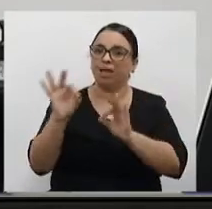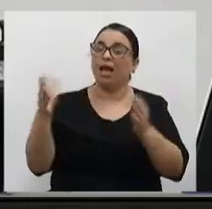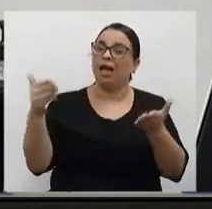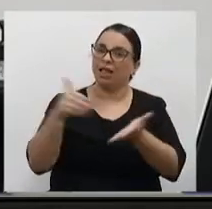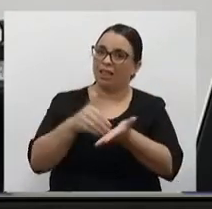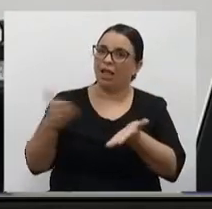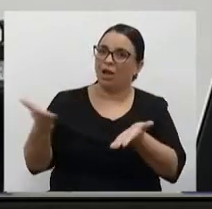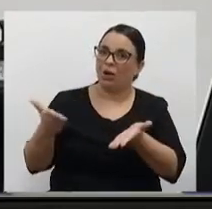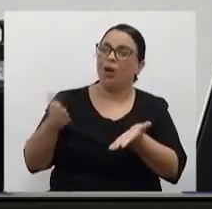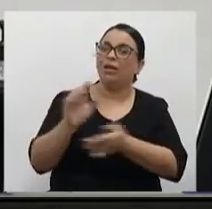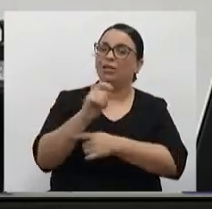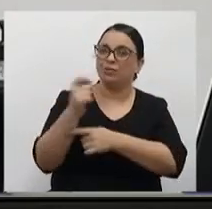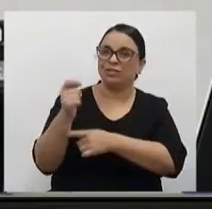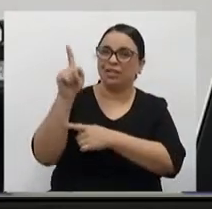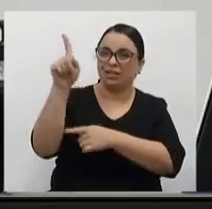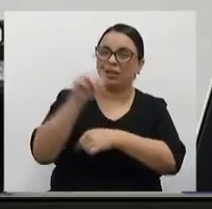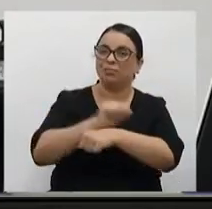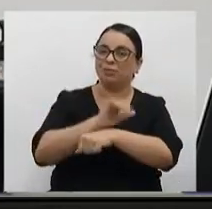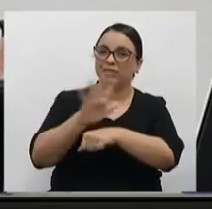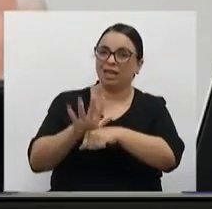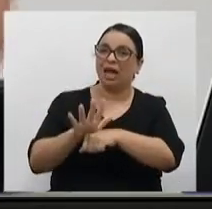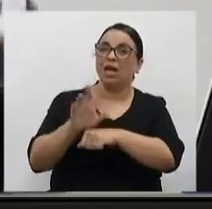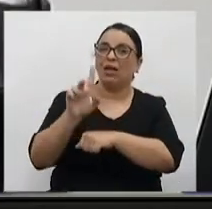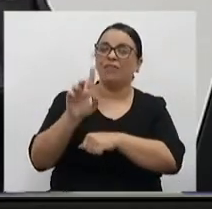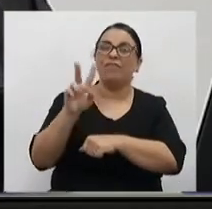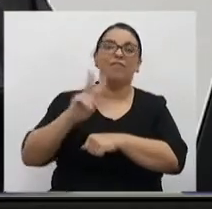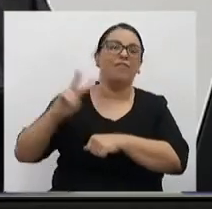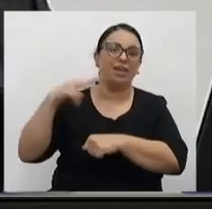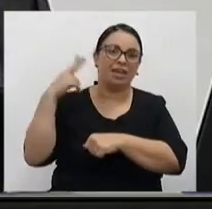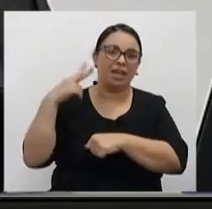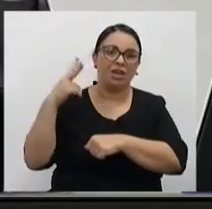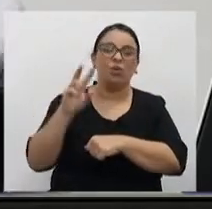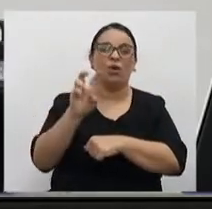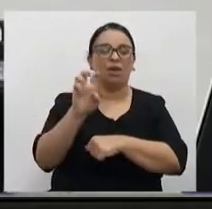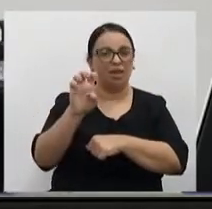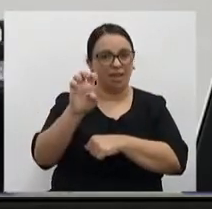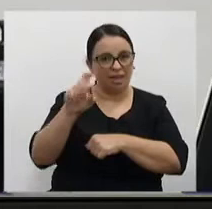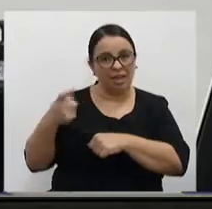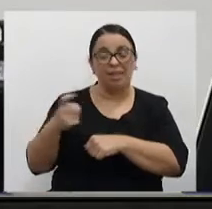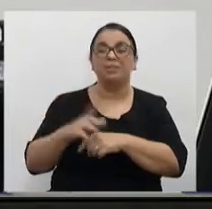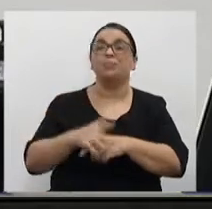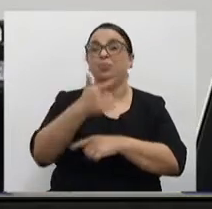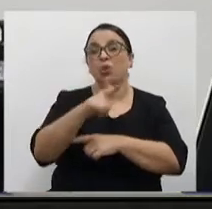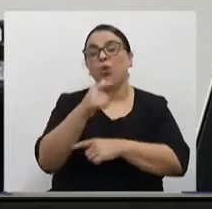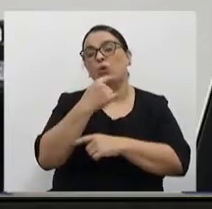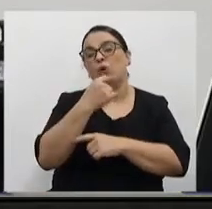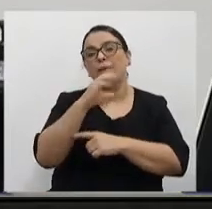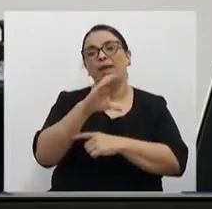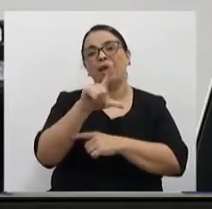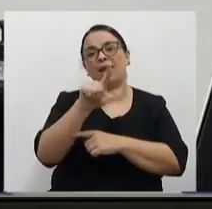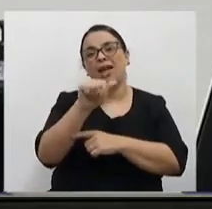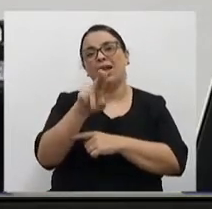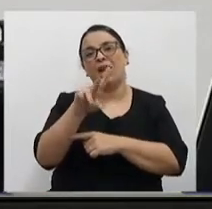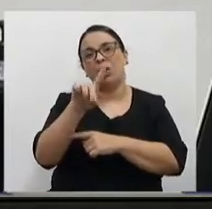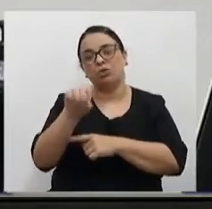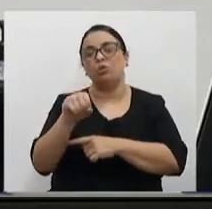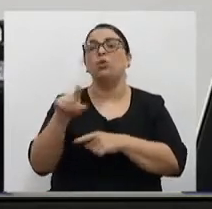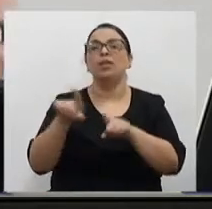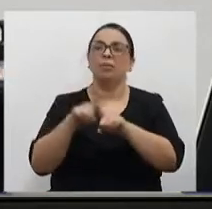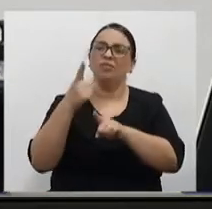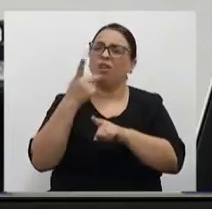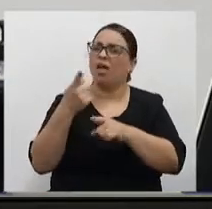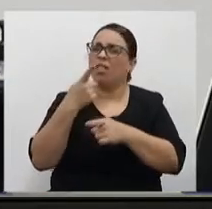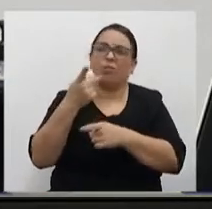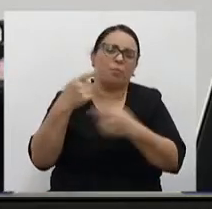Montes Claros, ex-vereador. Muito obrigado. Cláudio Luiz também, né? Está aí, abriu mão da fala. Agradeço demais